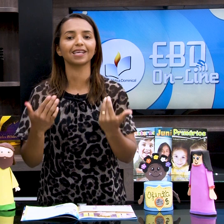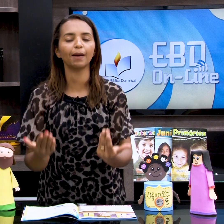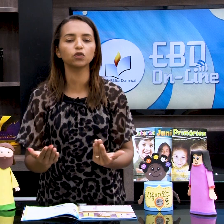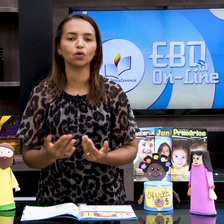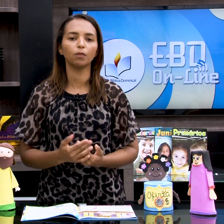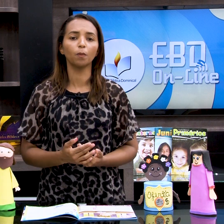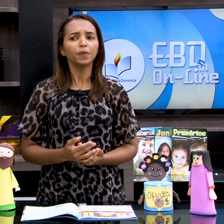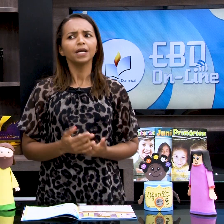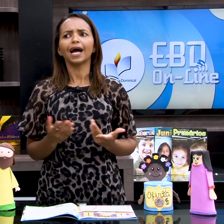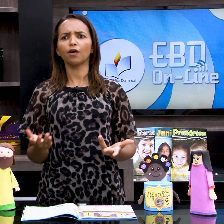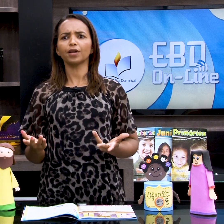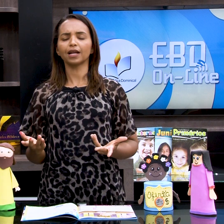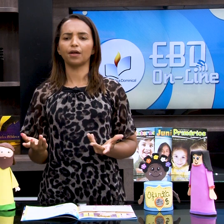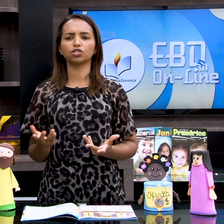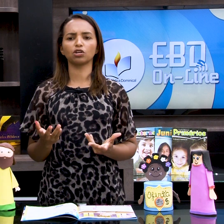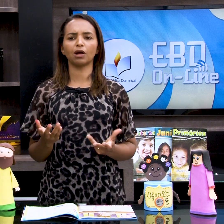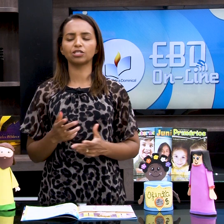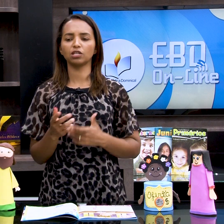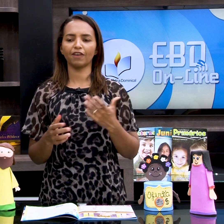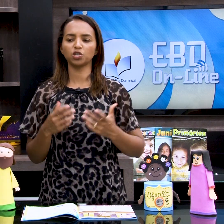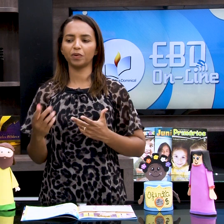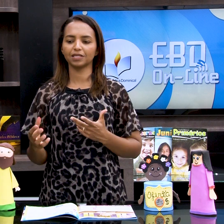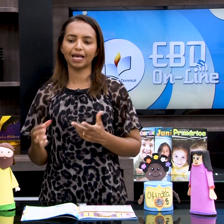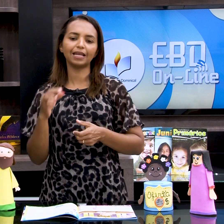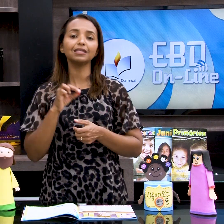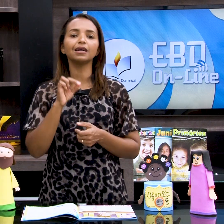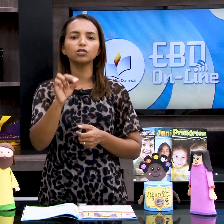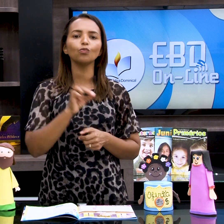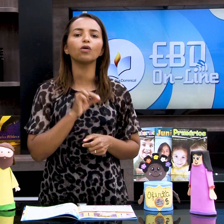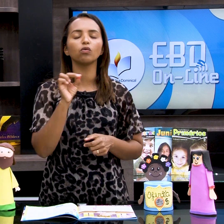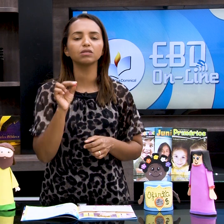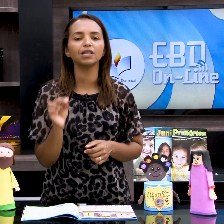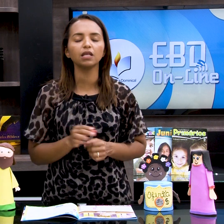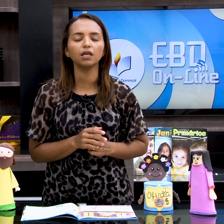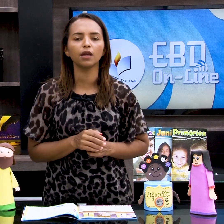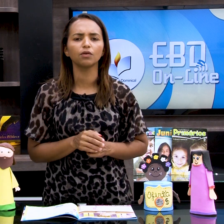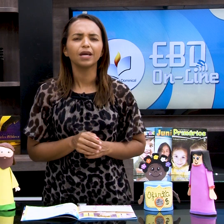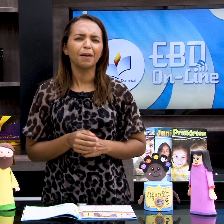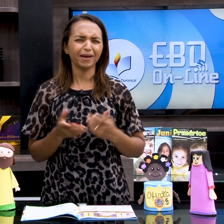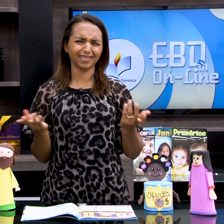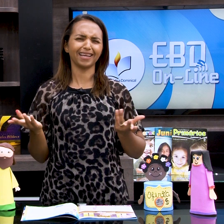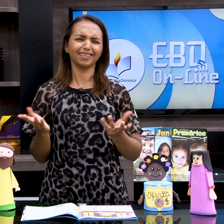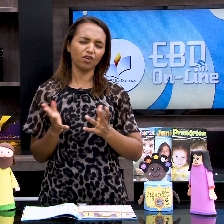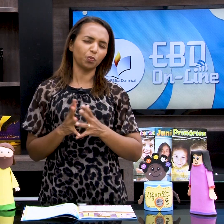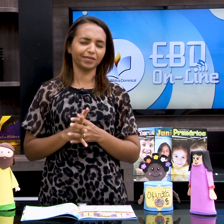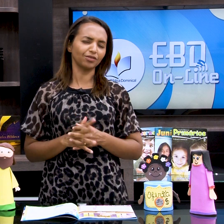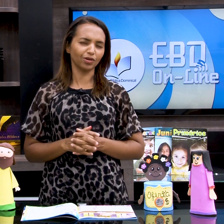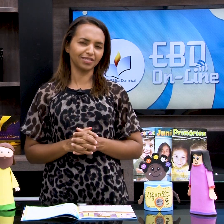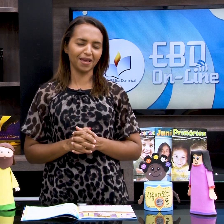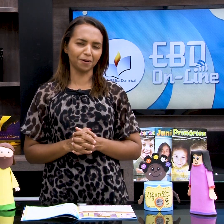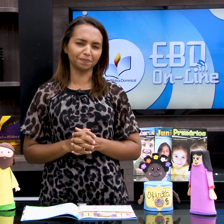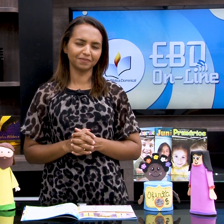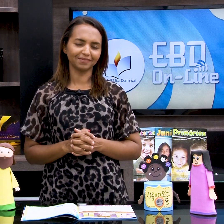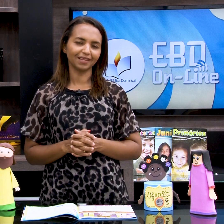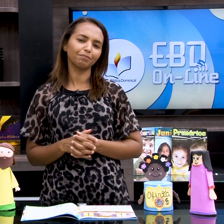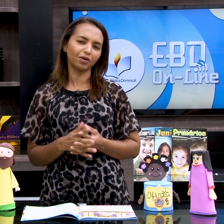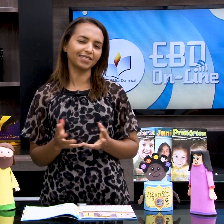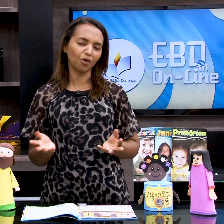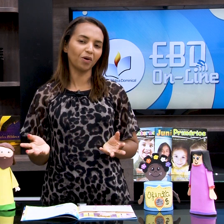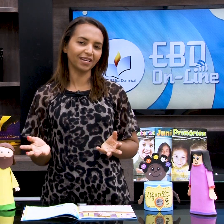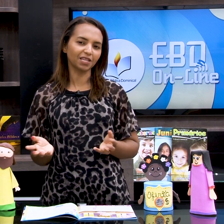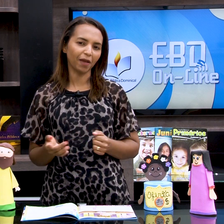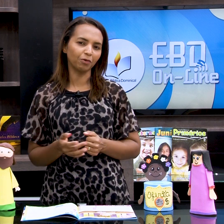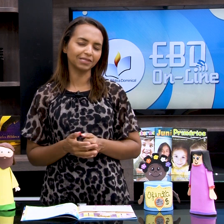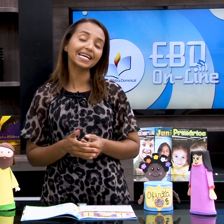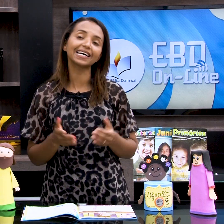expressarmos o amor agora claro a gente a gente vai expressar ali dando uma contia em dinheiro mas será que Deus precisa do nosso dinheiro pode ser